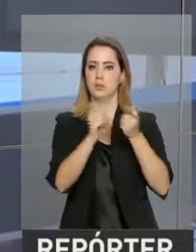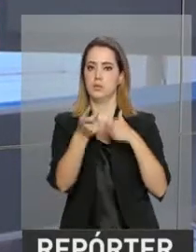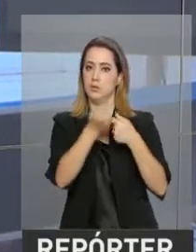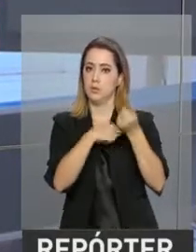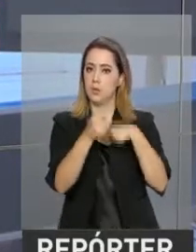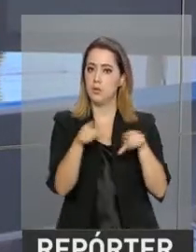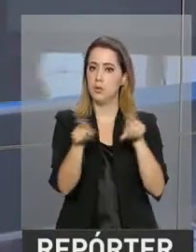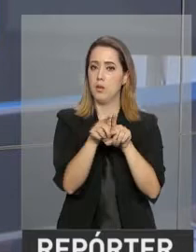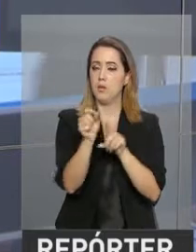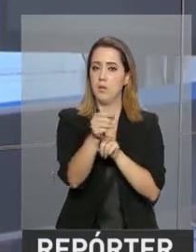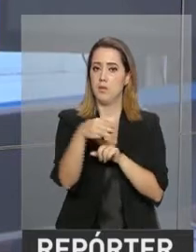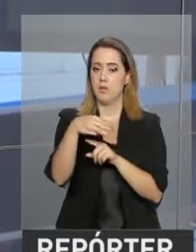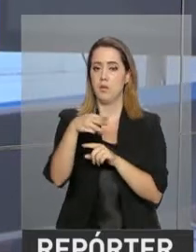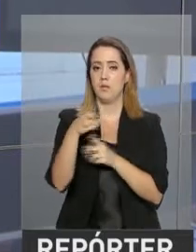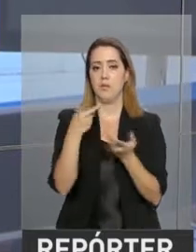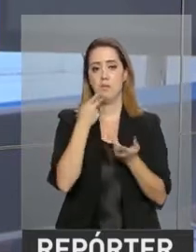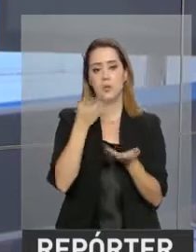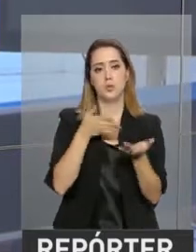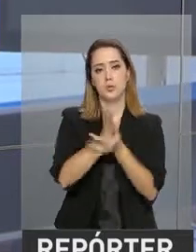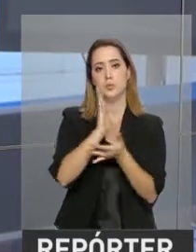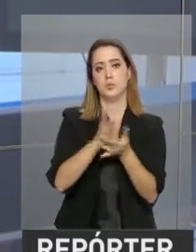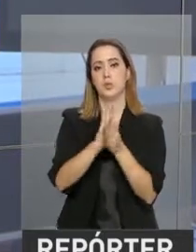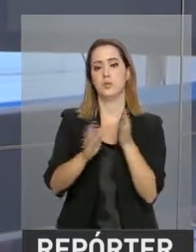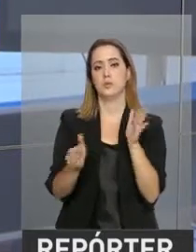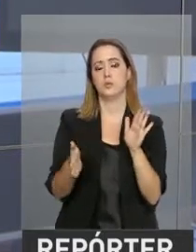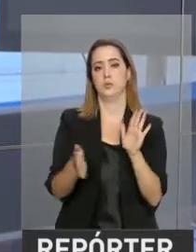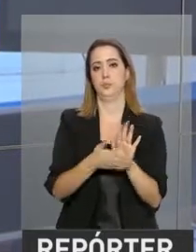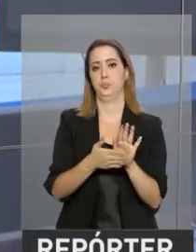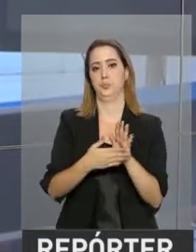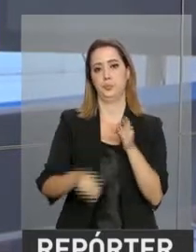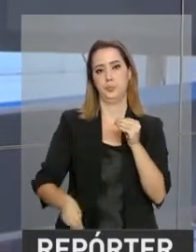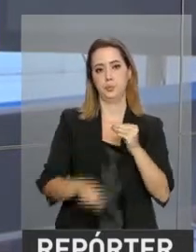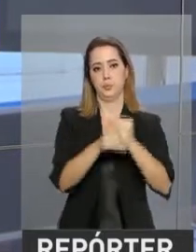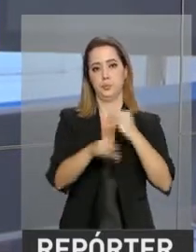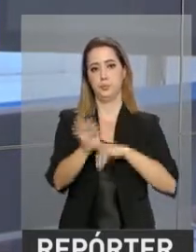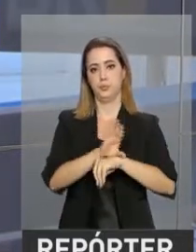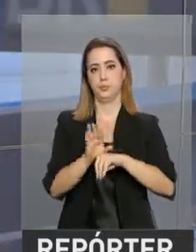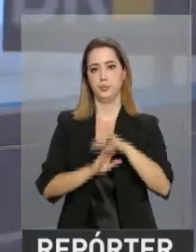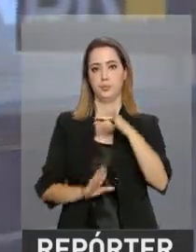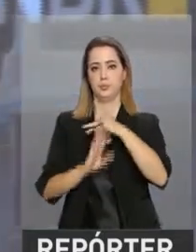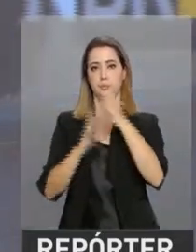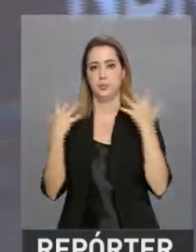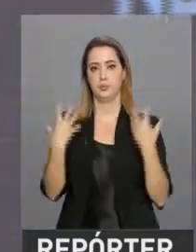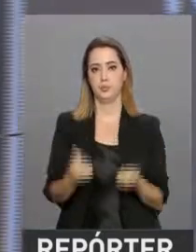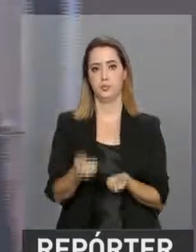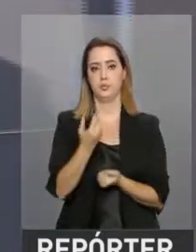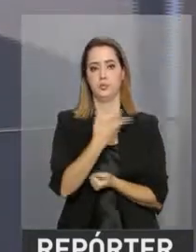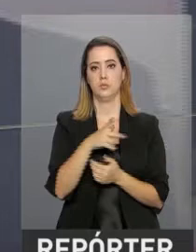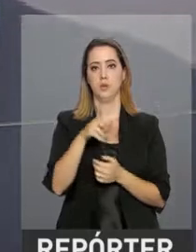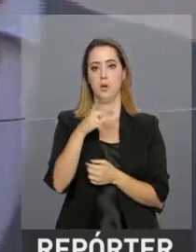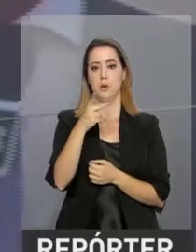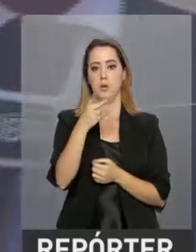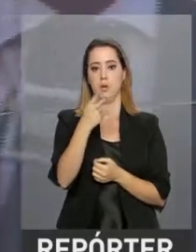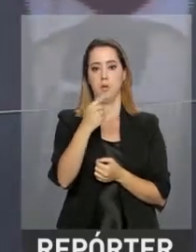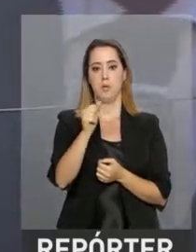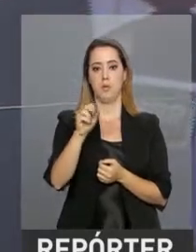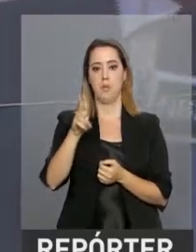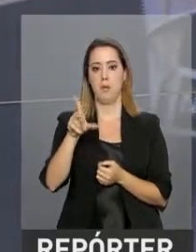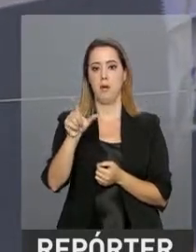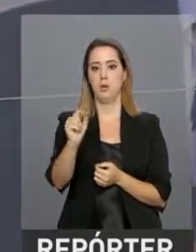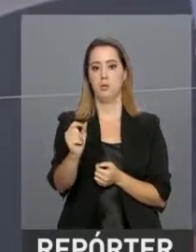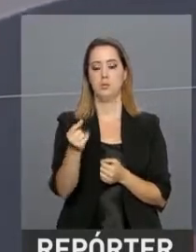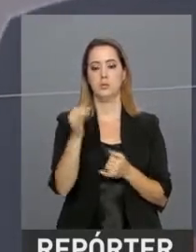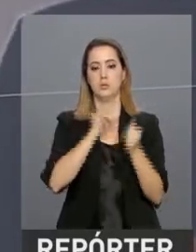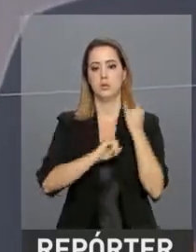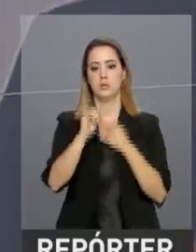falou hoje sobre a aprovação da proposta que limita o teto dos gastos públicos ao vivo repórter paulo la sálvia e traz as informações pra gente